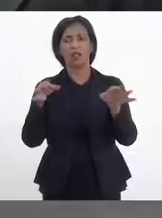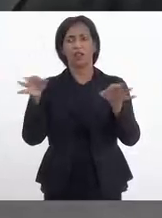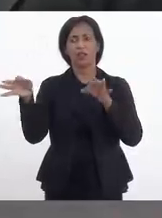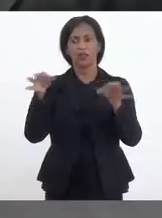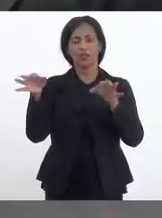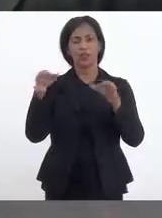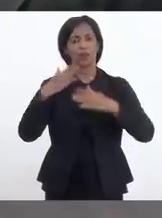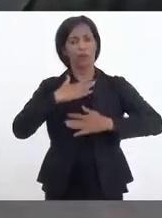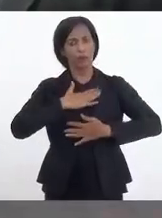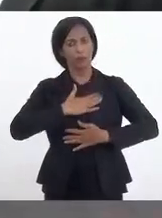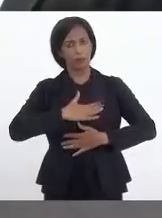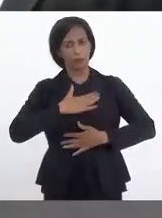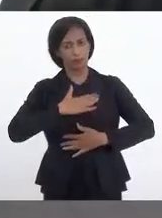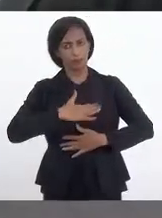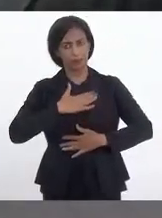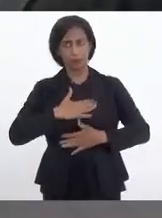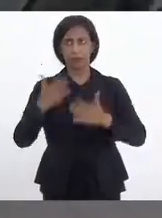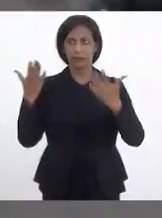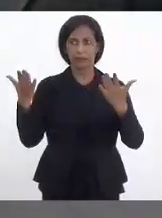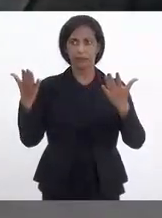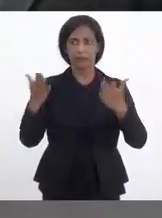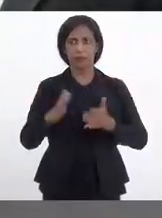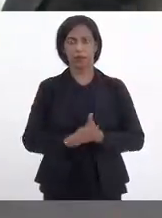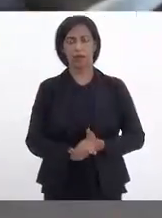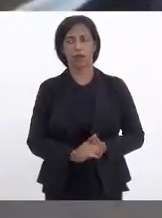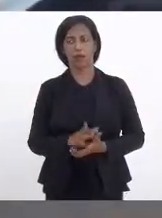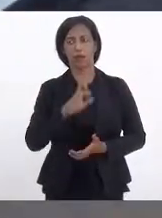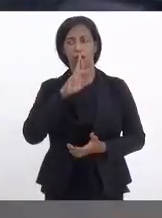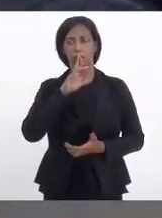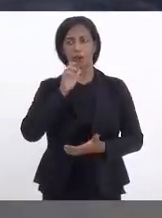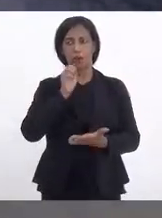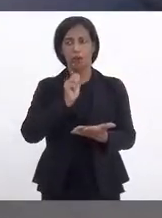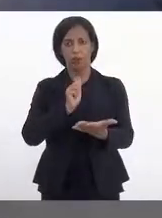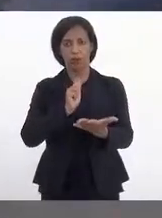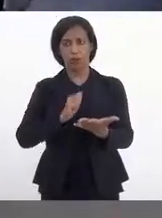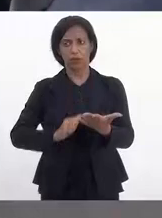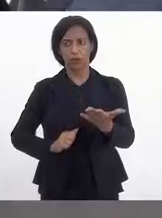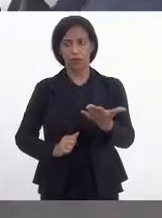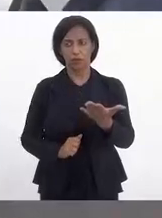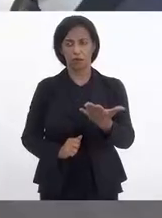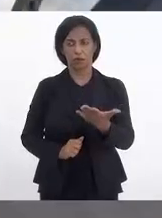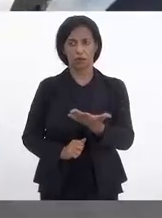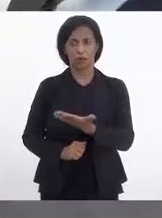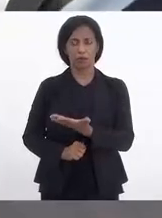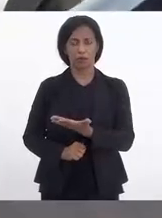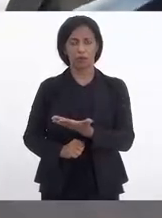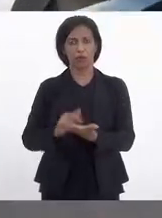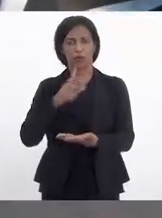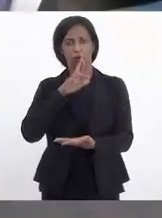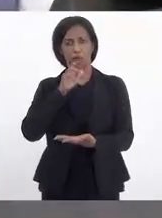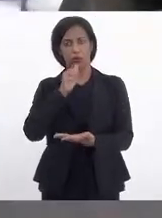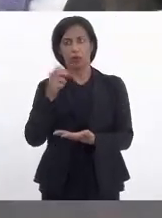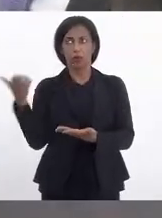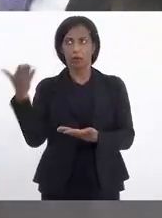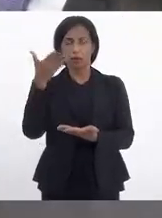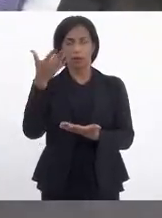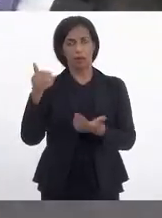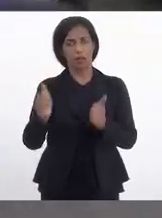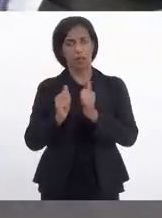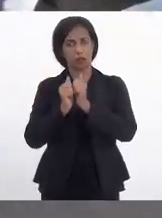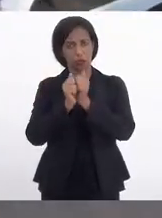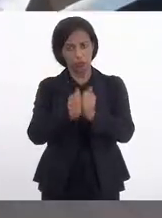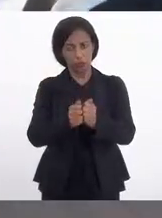forma ordeira tranquila o Rodrigo o Rodrigo estava lá